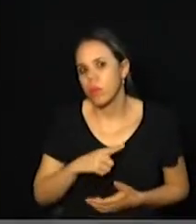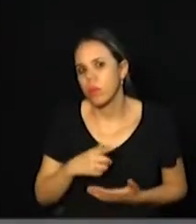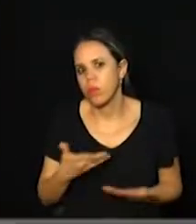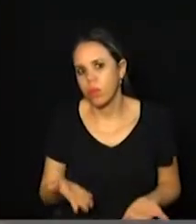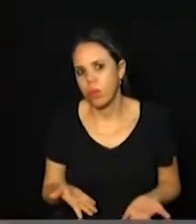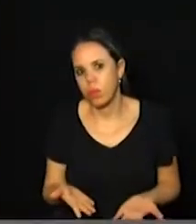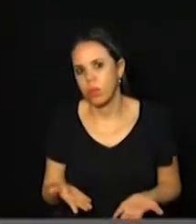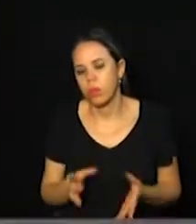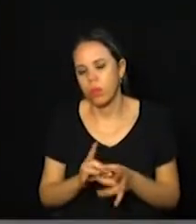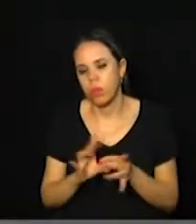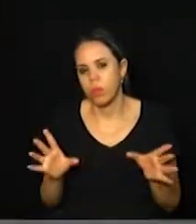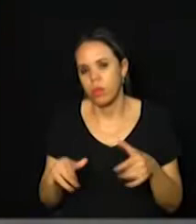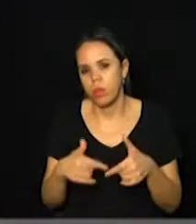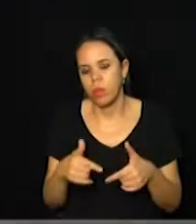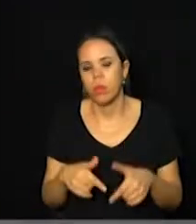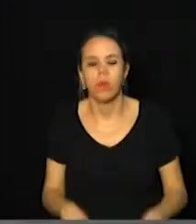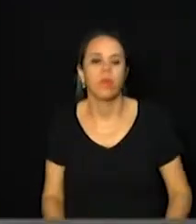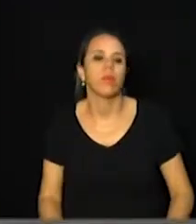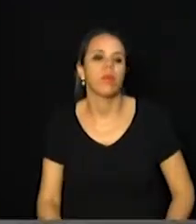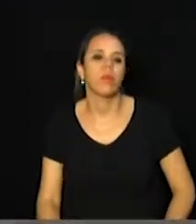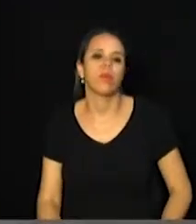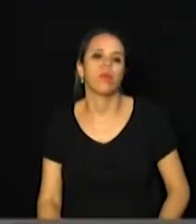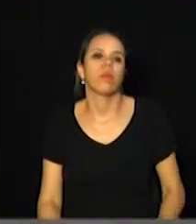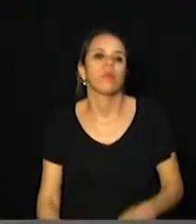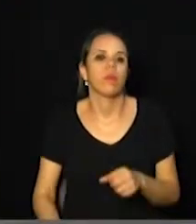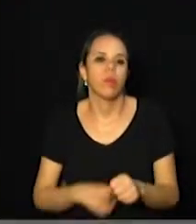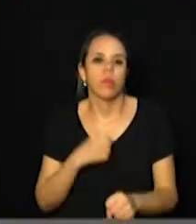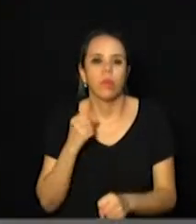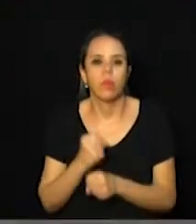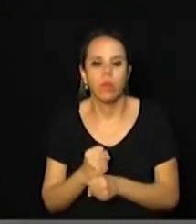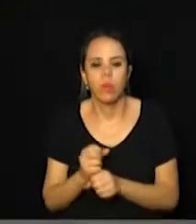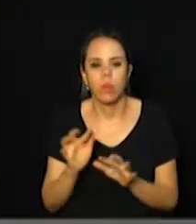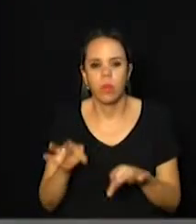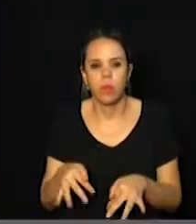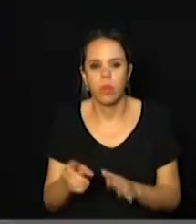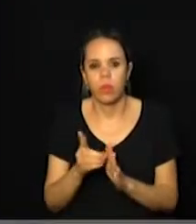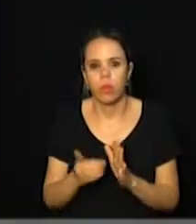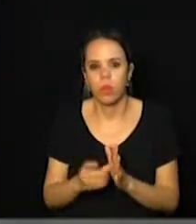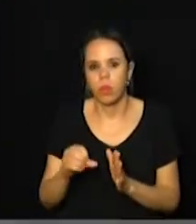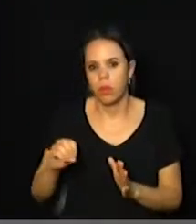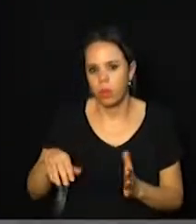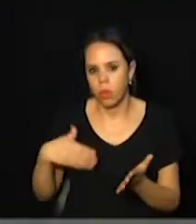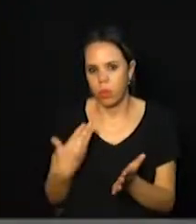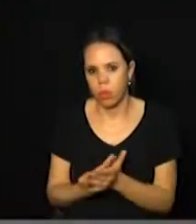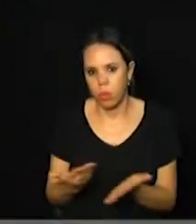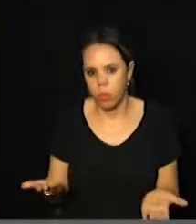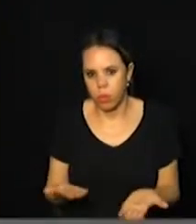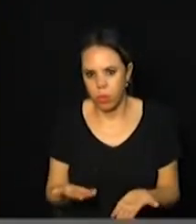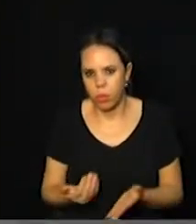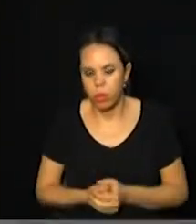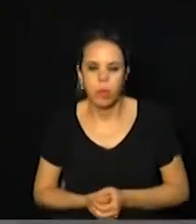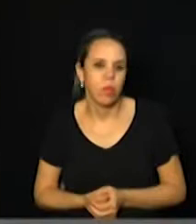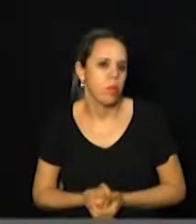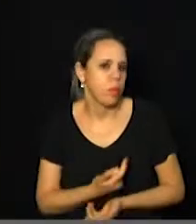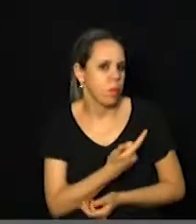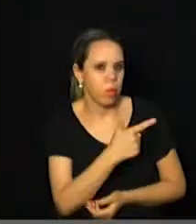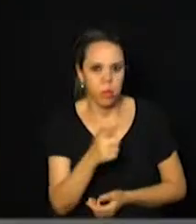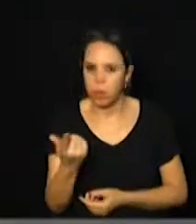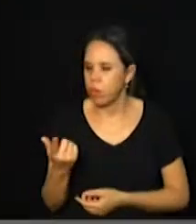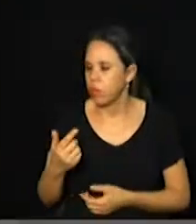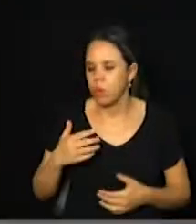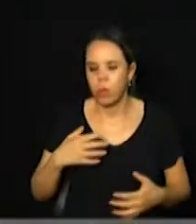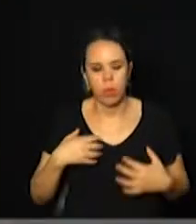essa disposição de vocês desde os anos da do final da década de 90 até hoje nós não tivemos